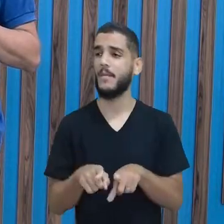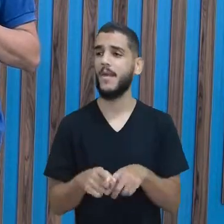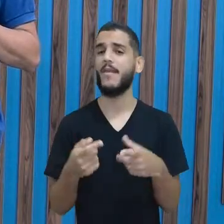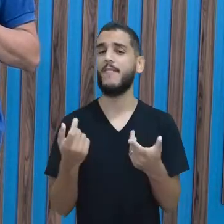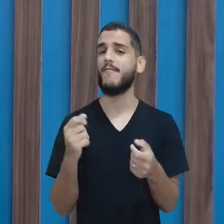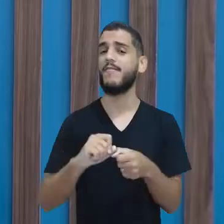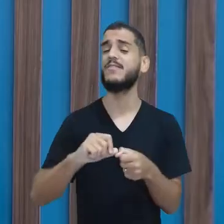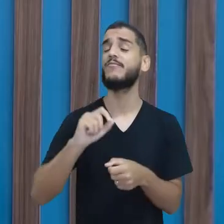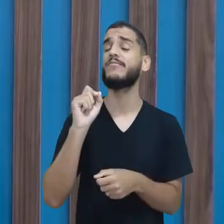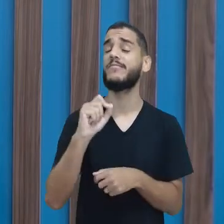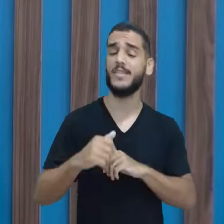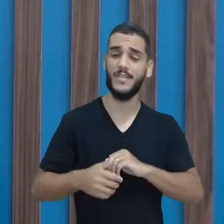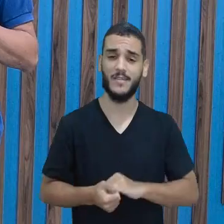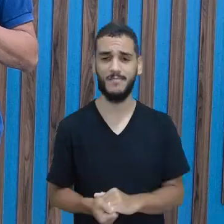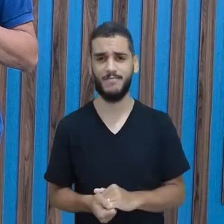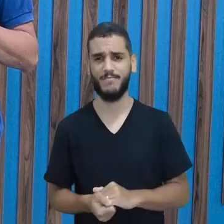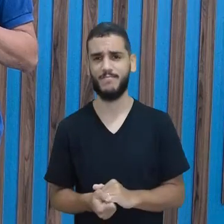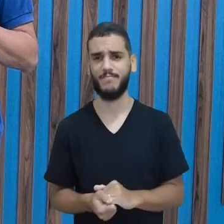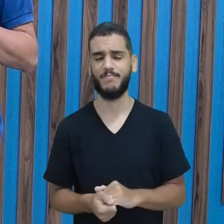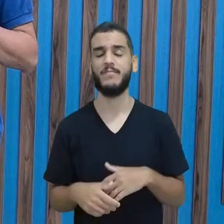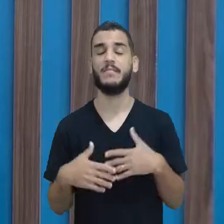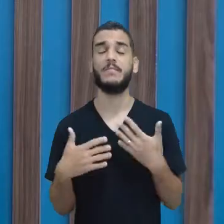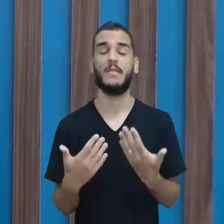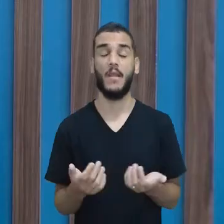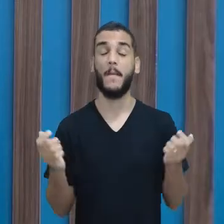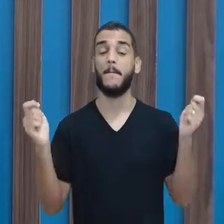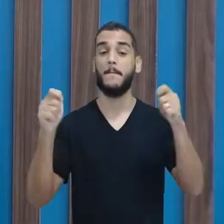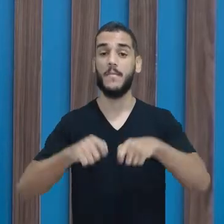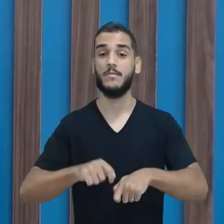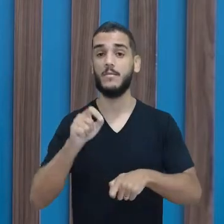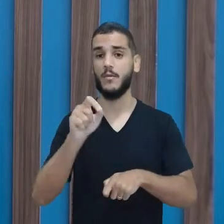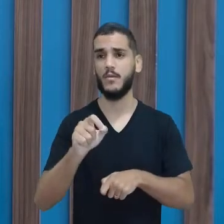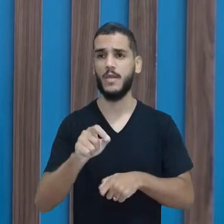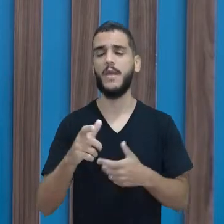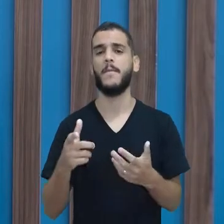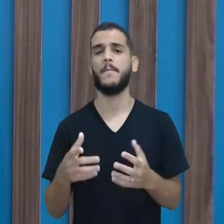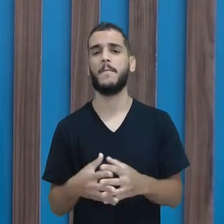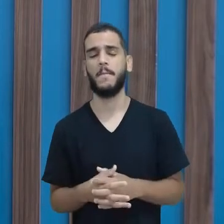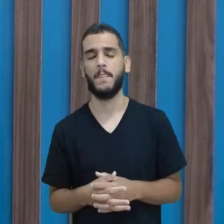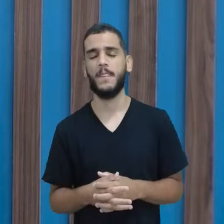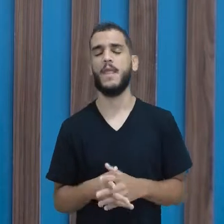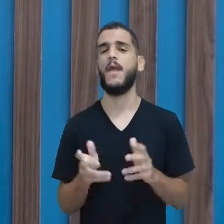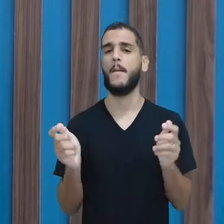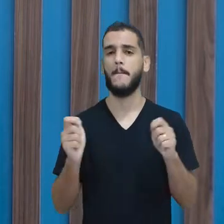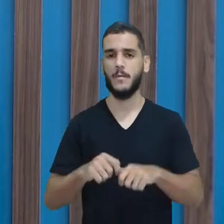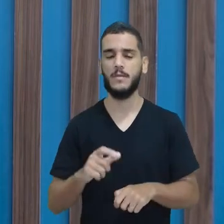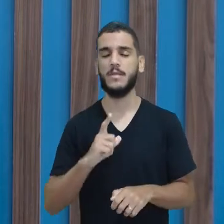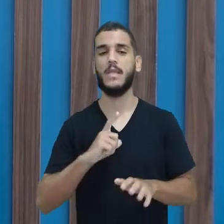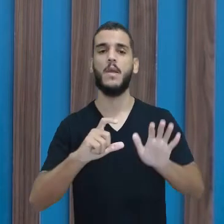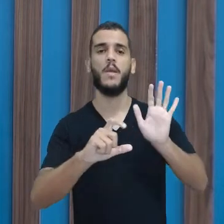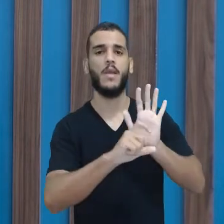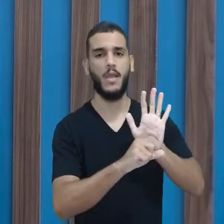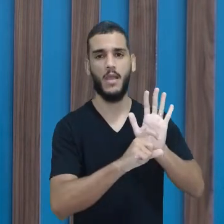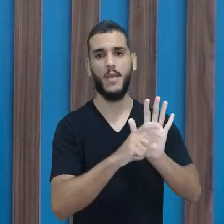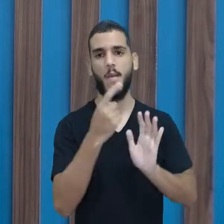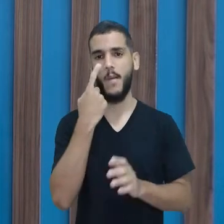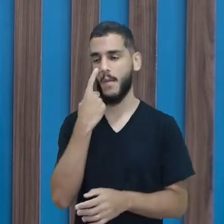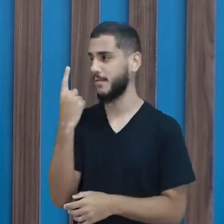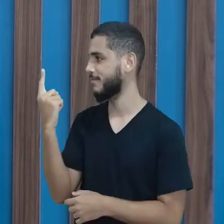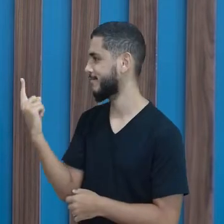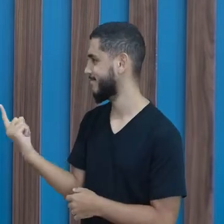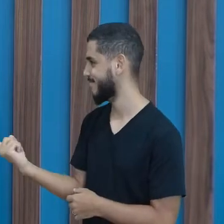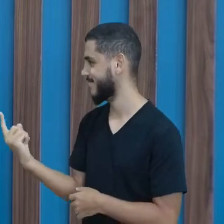em... meu amigo? Ele pode tanto encurtar as distâncias vindo aqui pelo QR Code, olha aí, ó, e